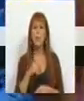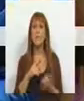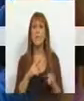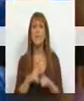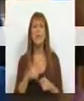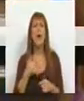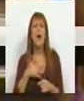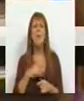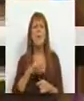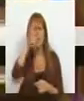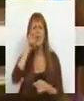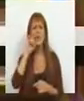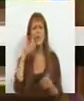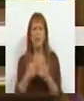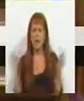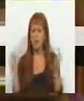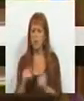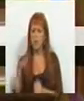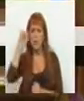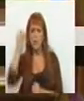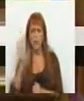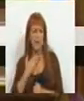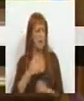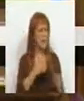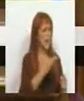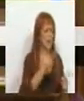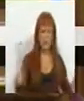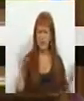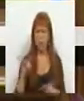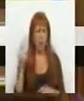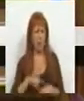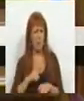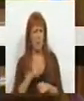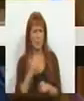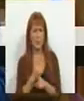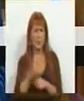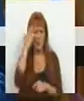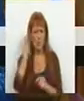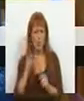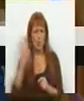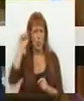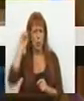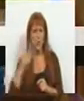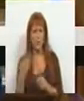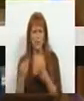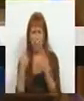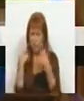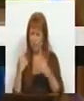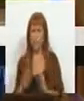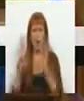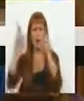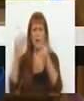como pretende o Governo assegurar a redução do déficit e a redução da dívida se prevê ao mesmo tempo que o déficit em contas públicas